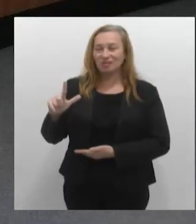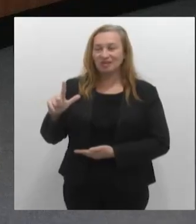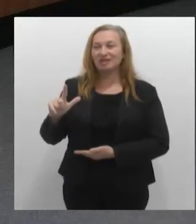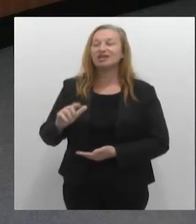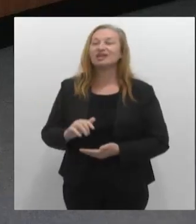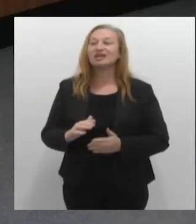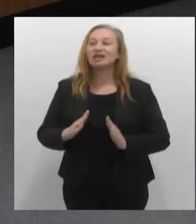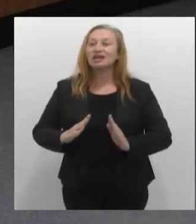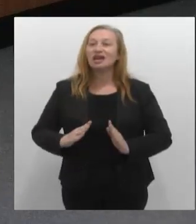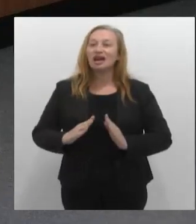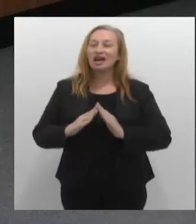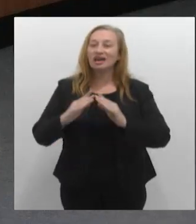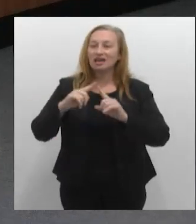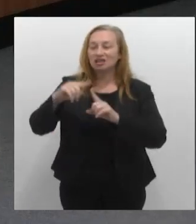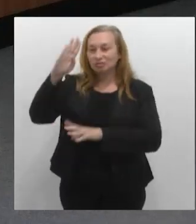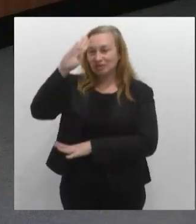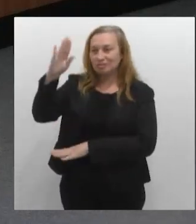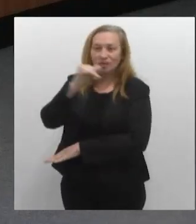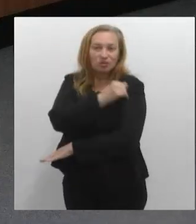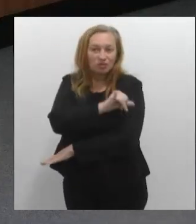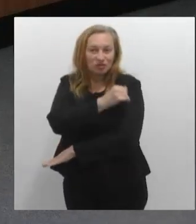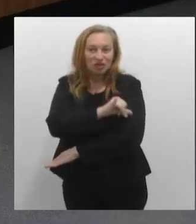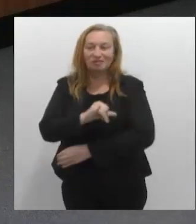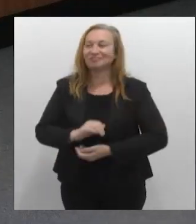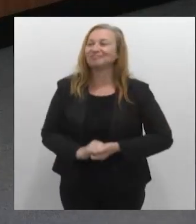nossa igreja aqui do Rio de Janeiro.